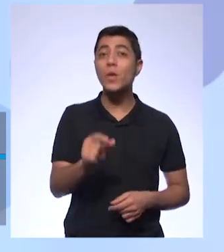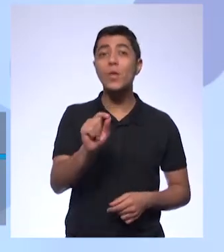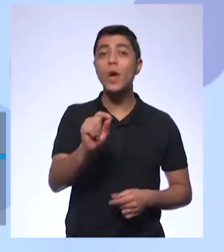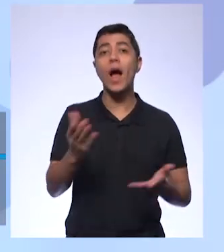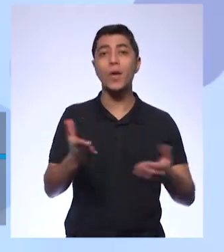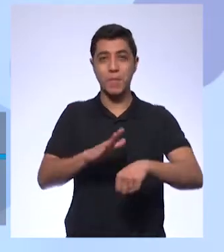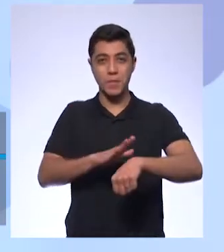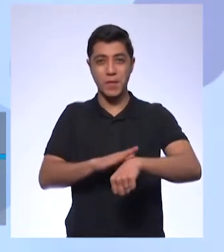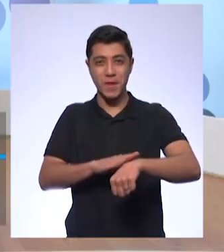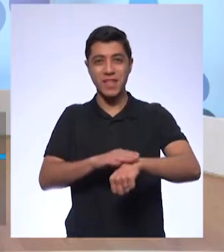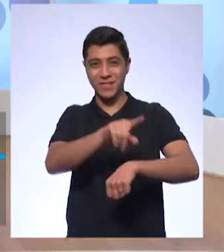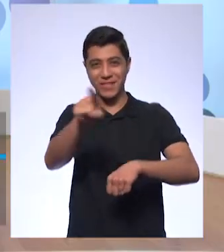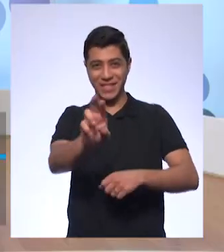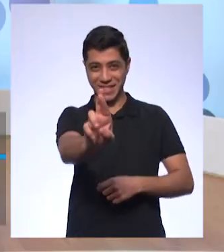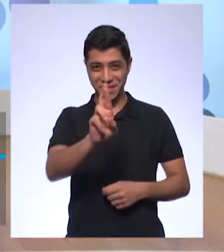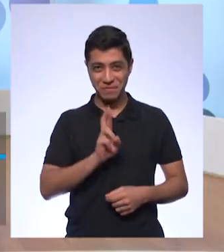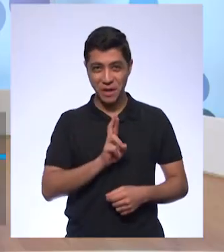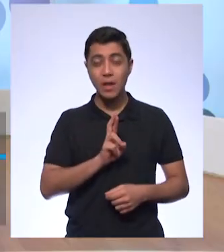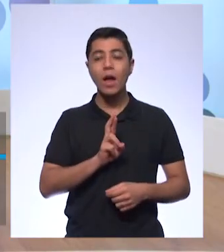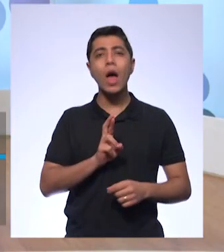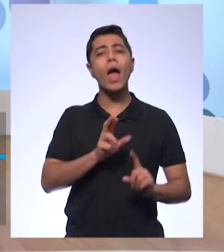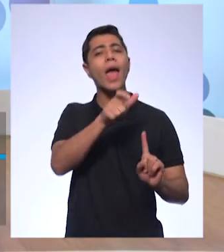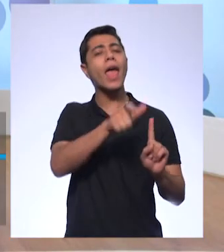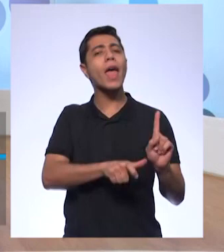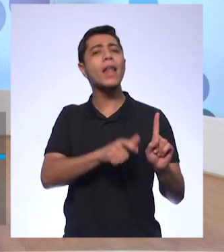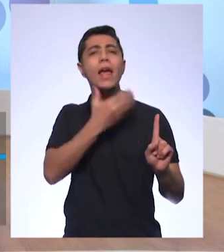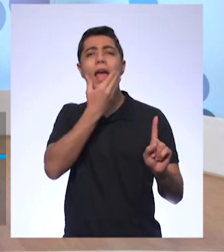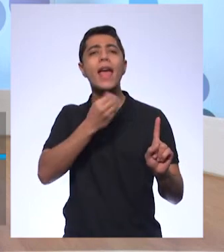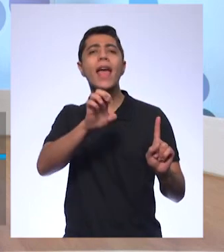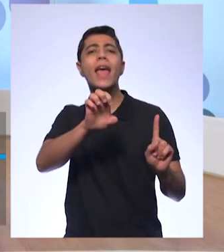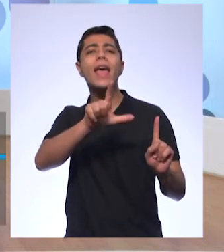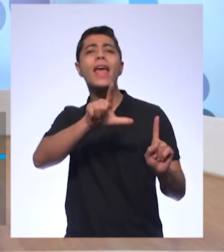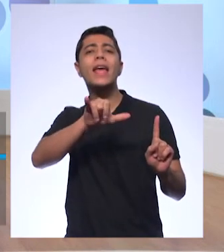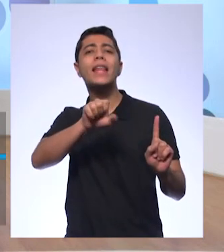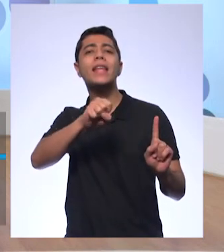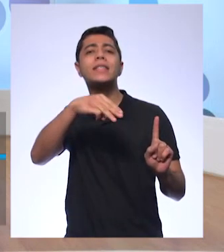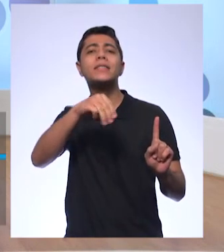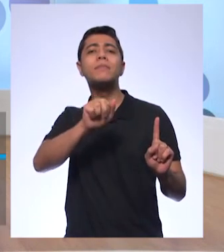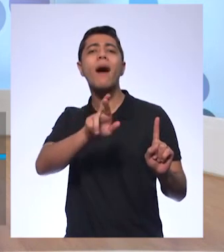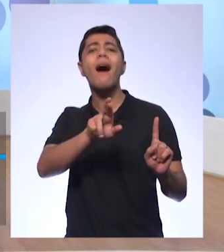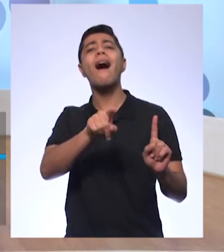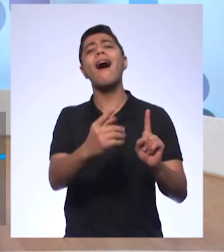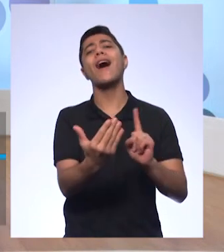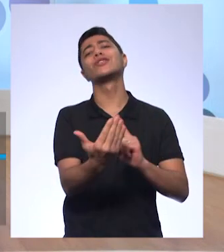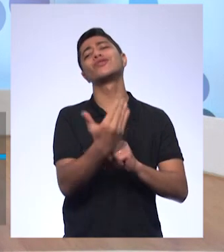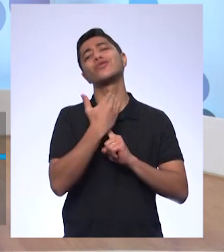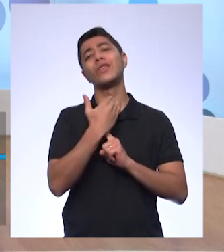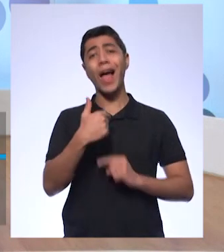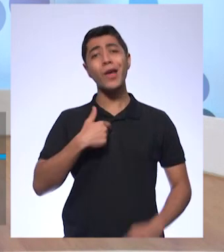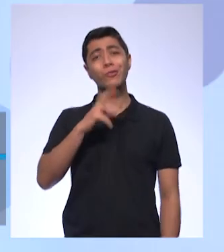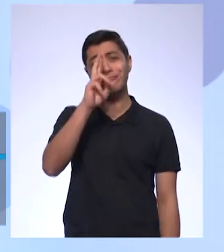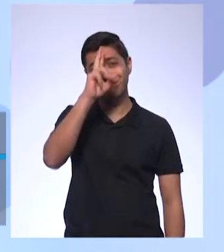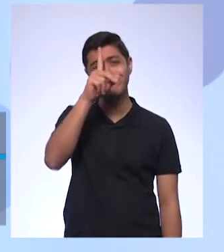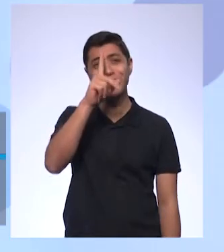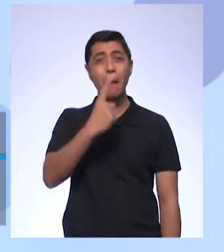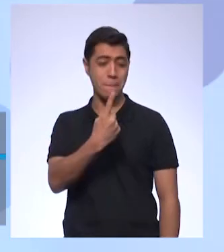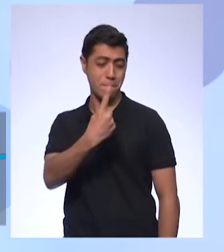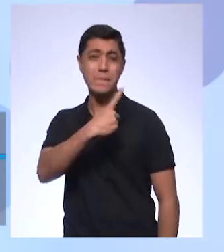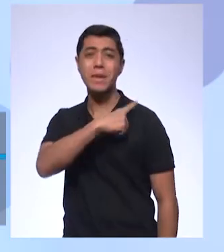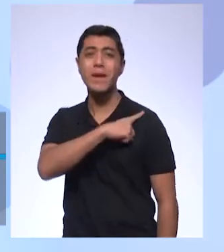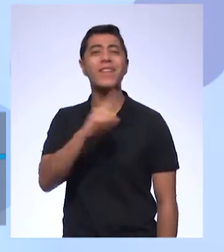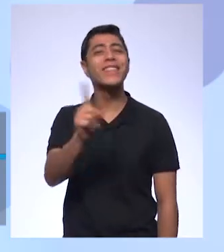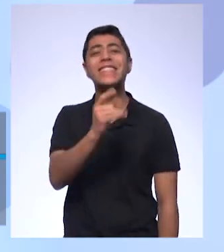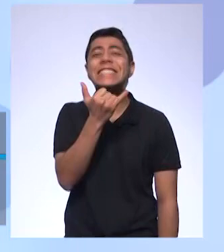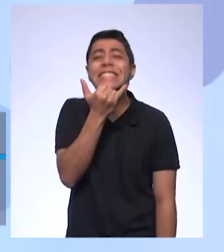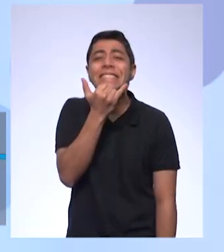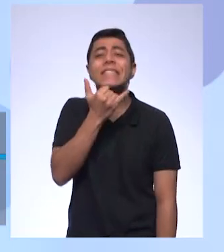estudante, o Elismar dos Santos, falou que a gente falou primeira série do médio, a gente está no segundo, você tem toda a razão, viu? É segunda série, essa